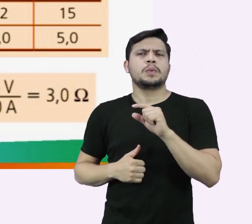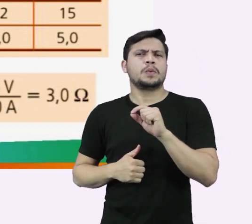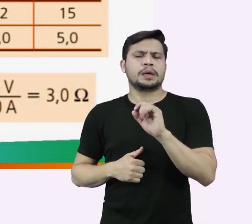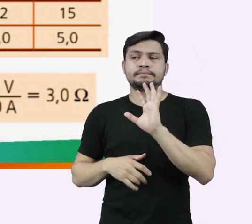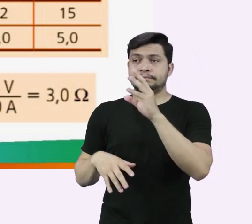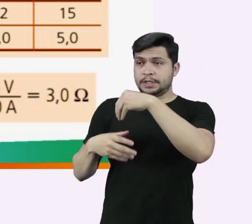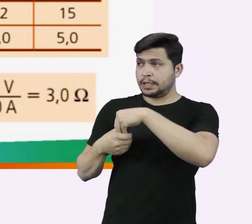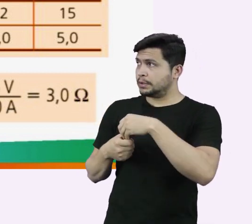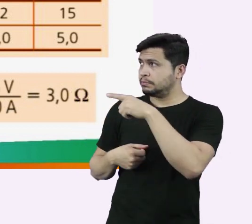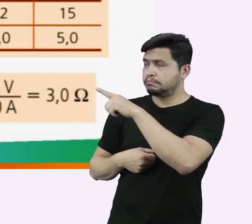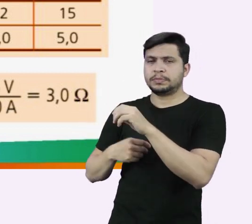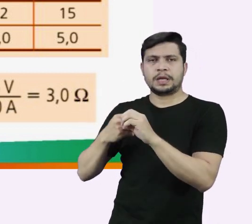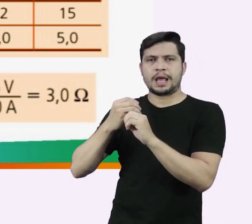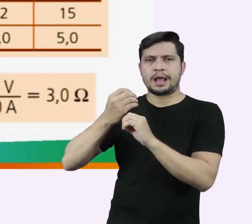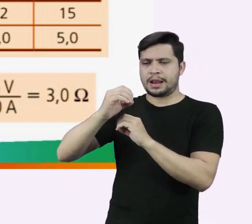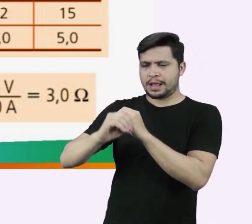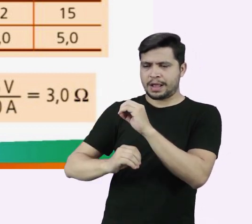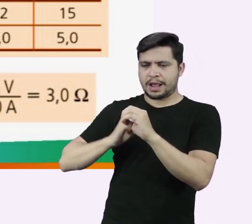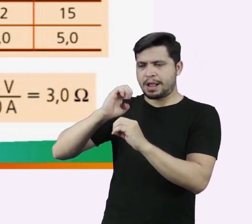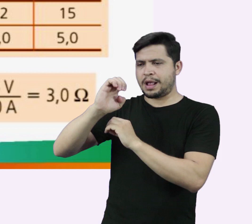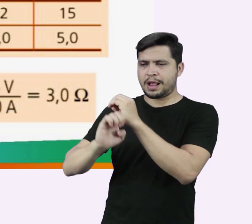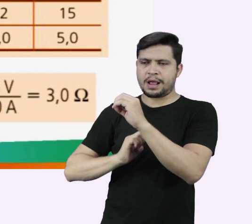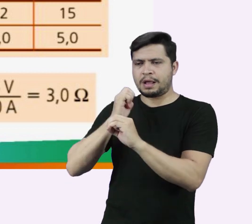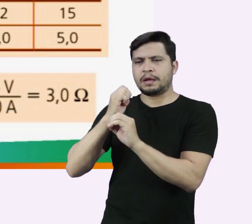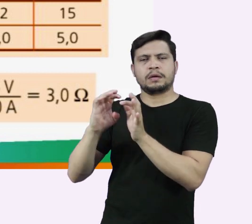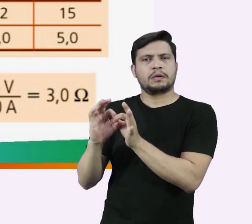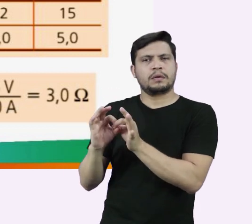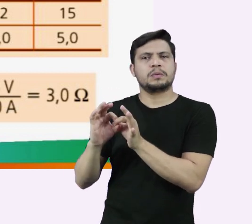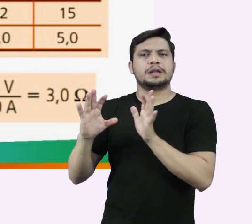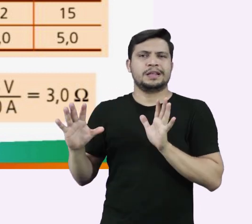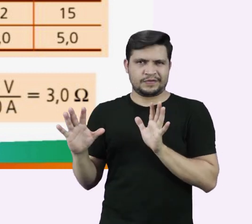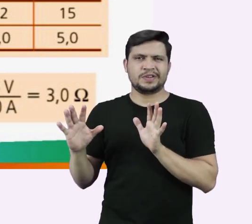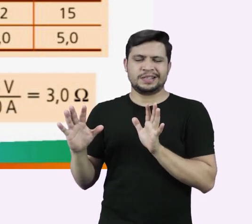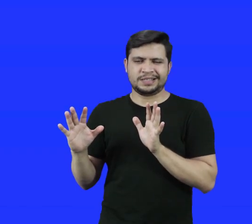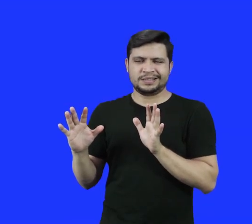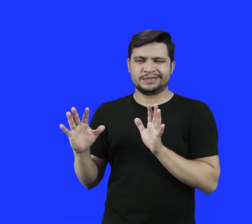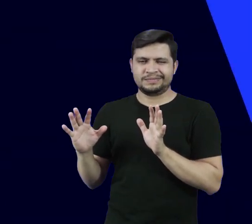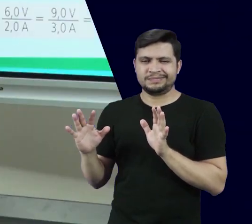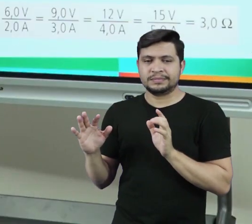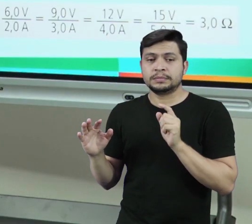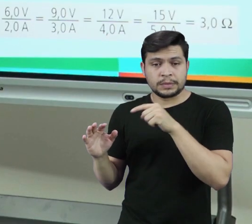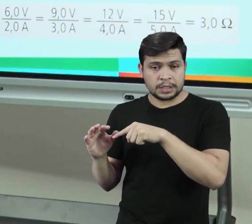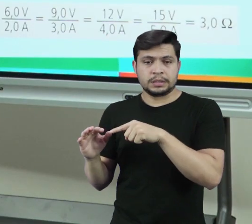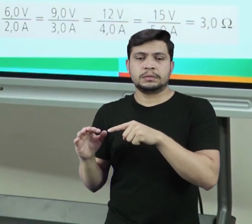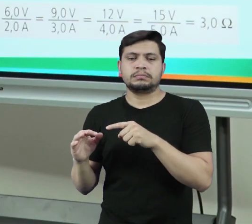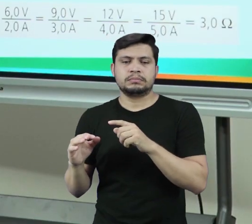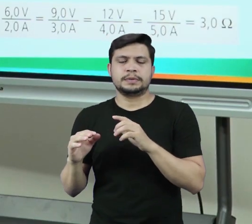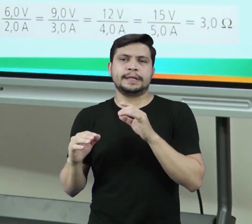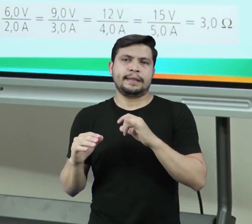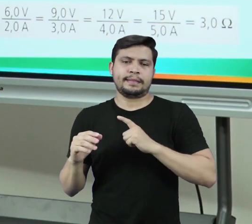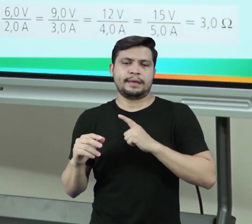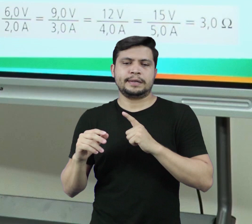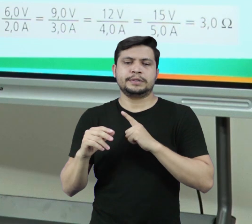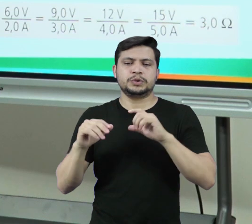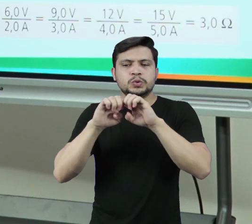livres. Esses caras eles vão tentar passar ao longo desse condutor, mas por conta da